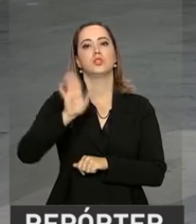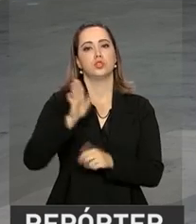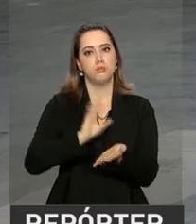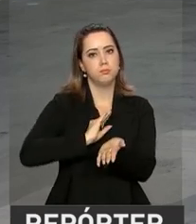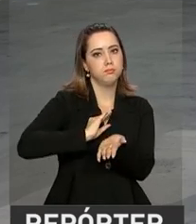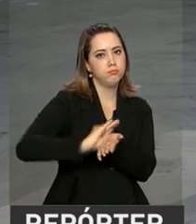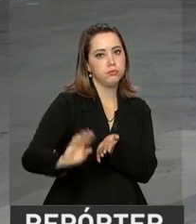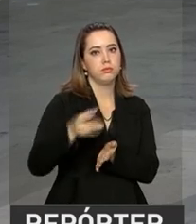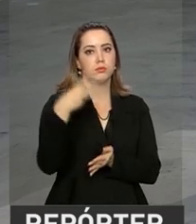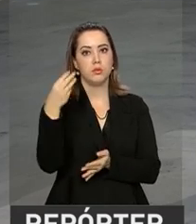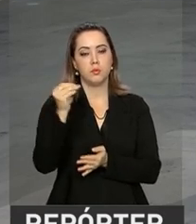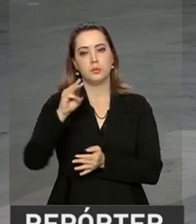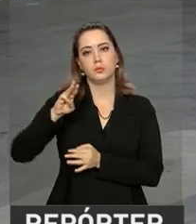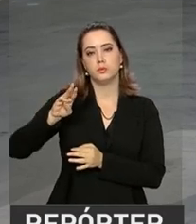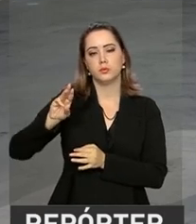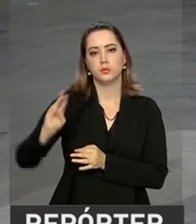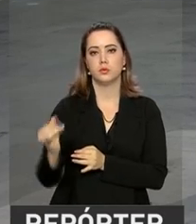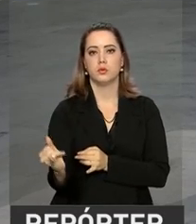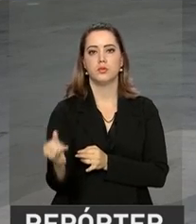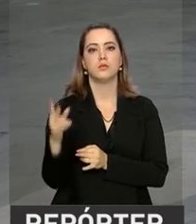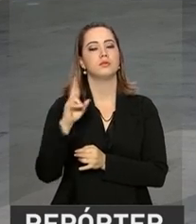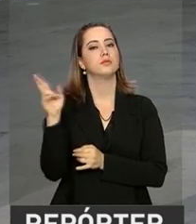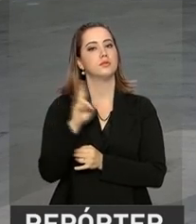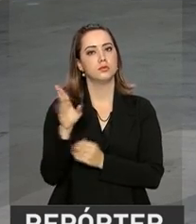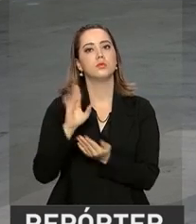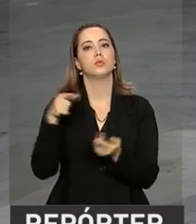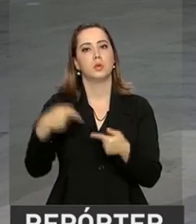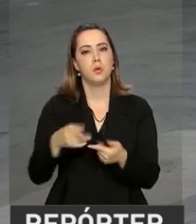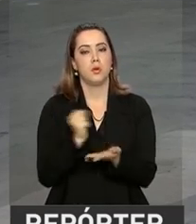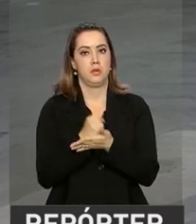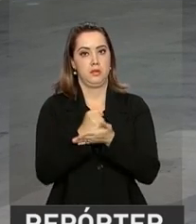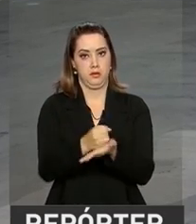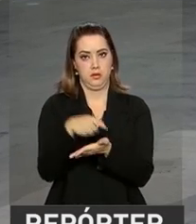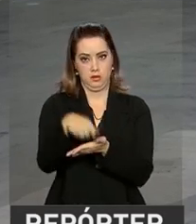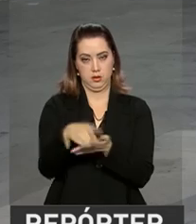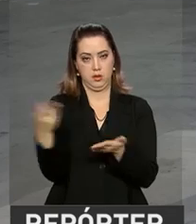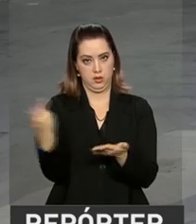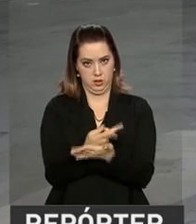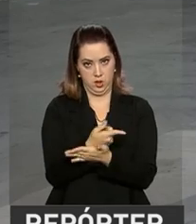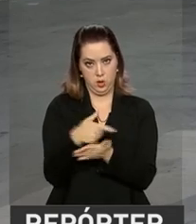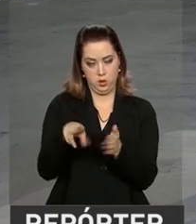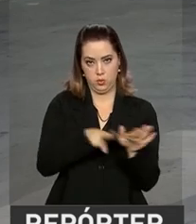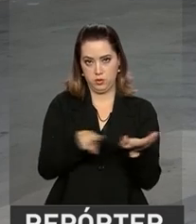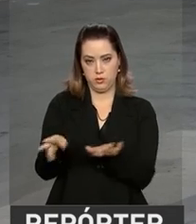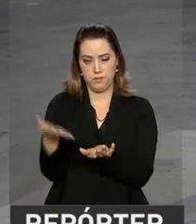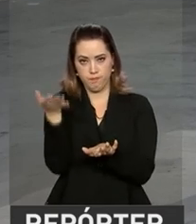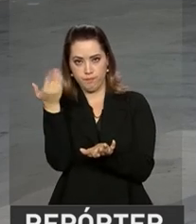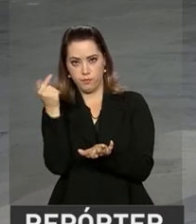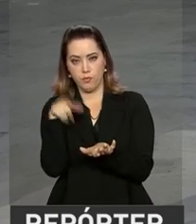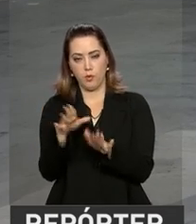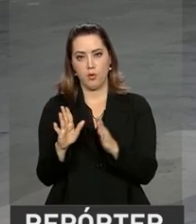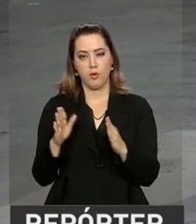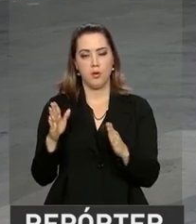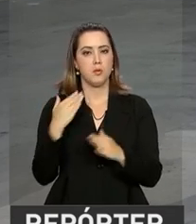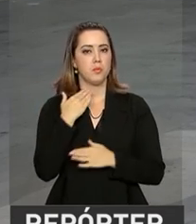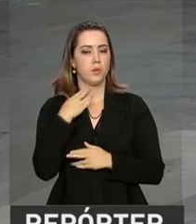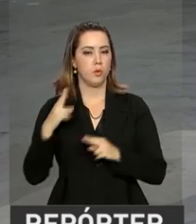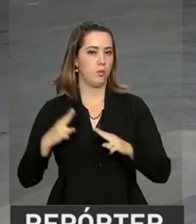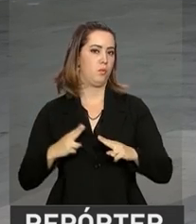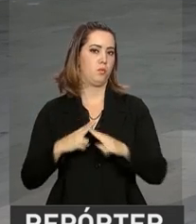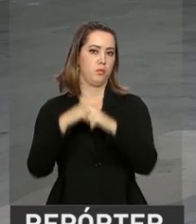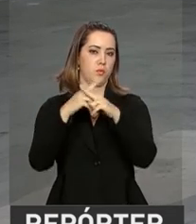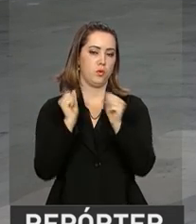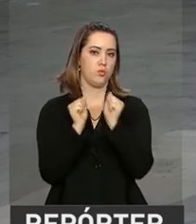reais de investimentos. A última entrega do programa foi feita na semana passada pela Caixa Econômica Federal e pelo Ministério